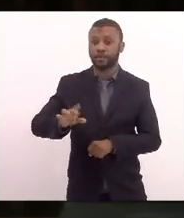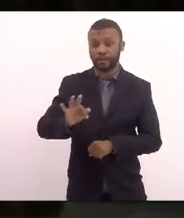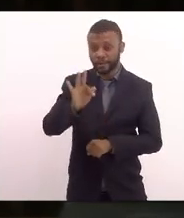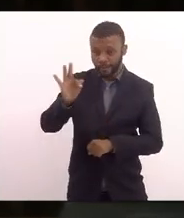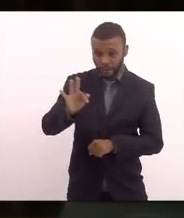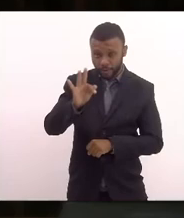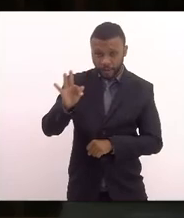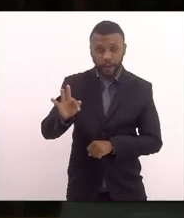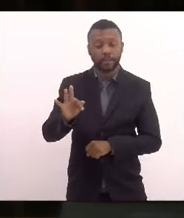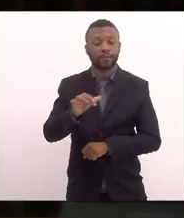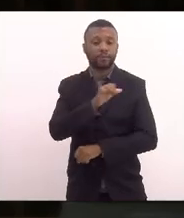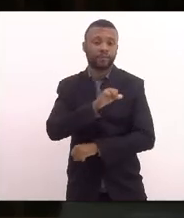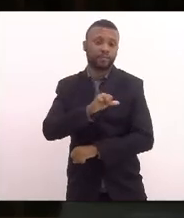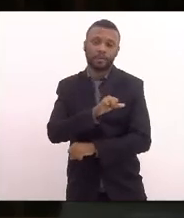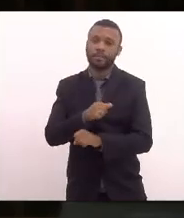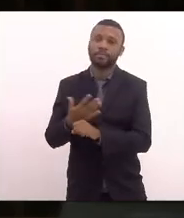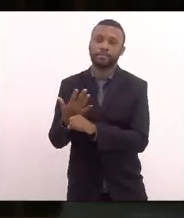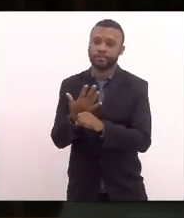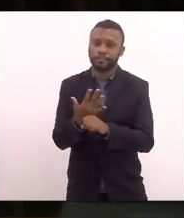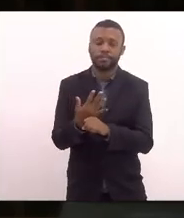Enfermagem da UERJ no quadriênio